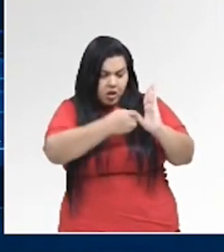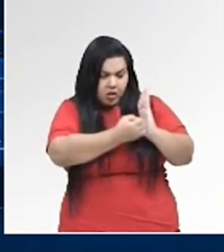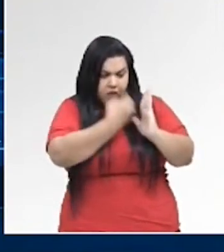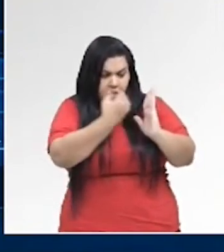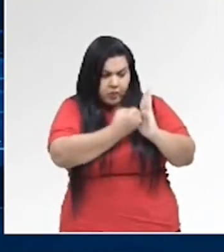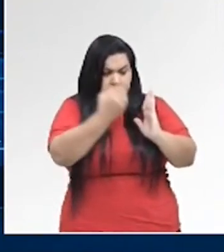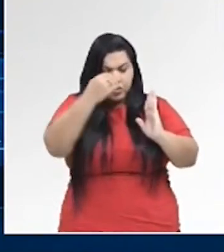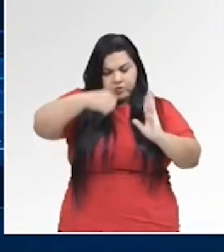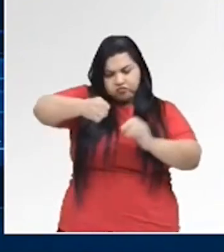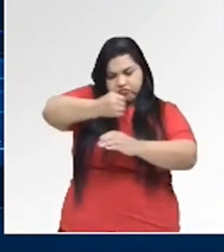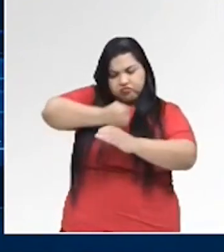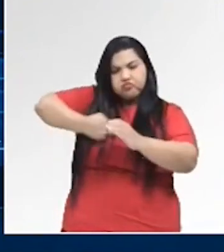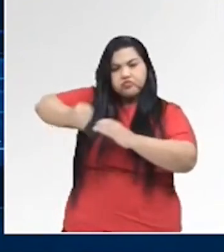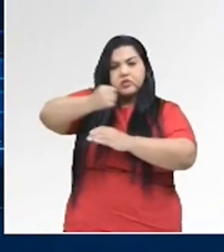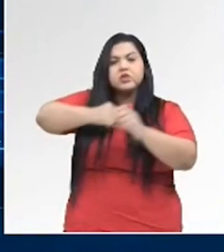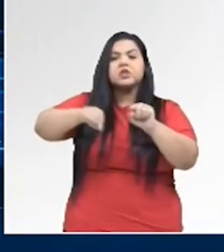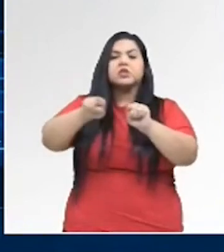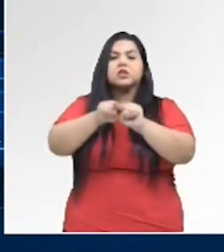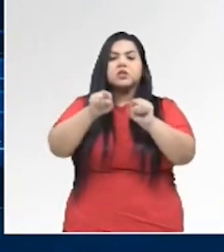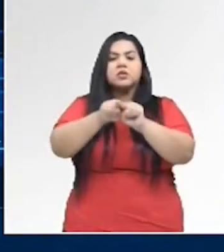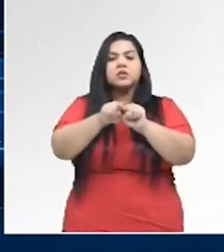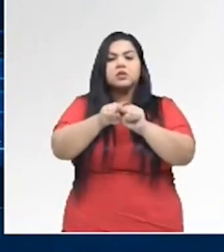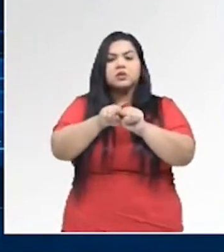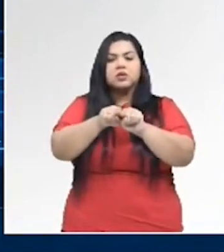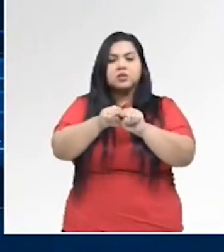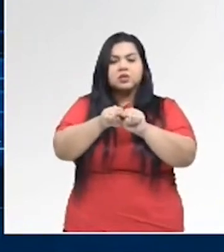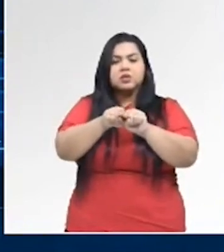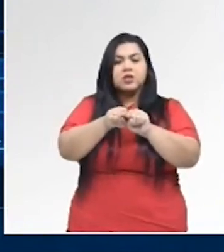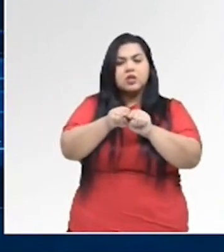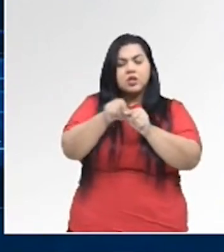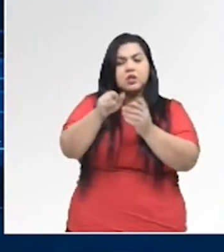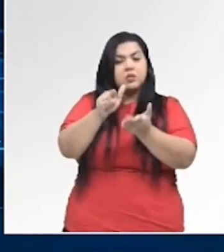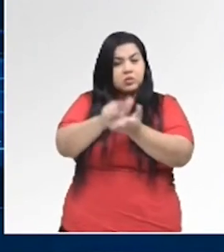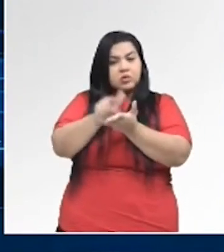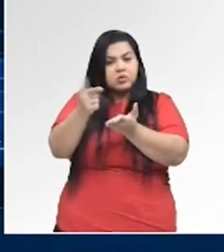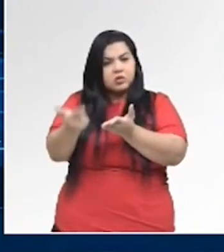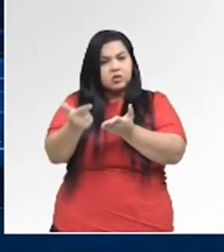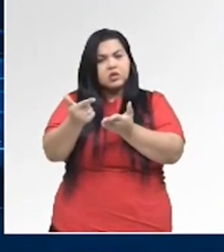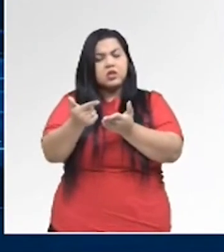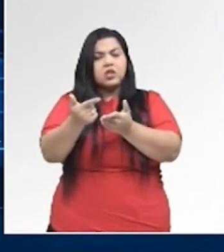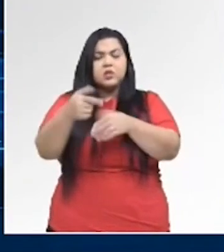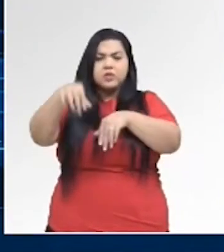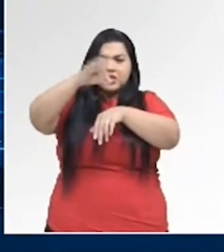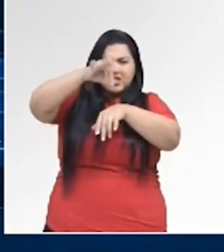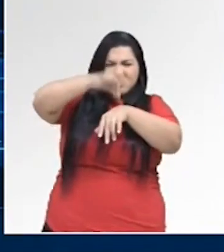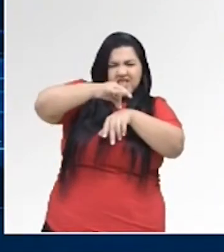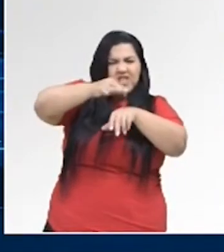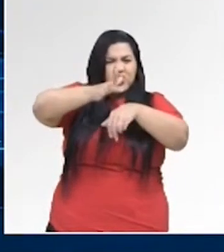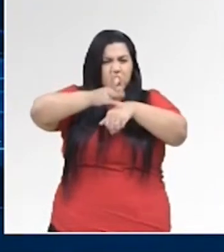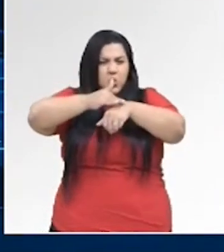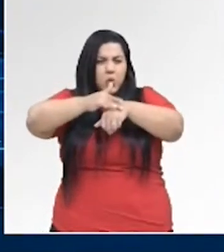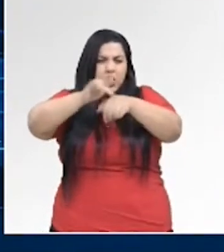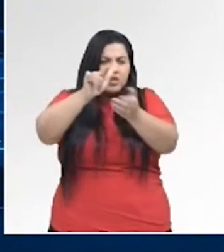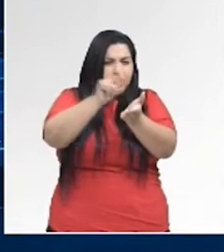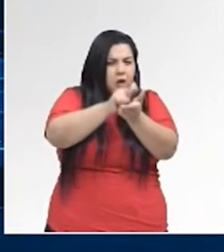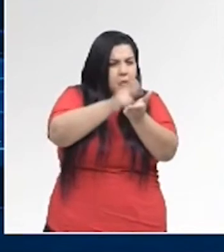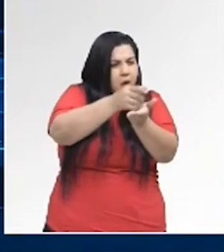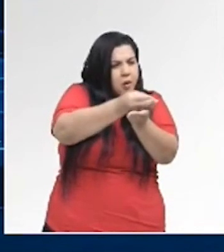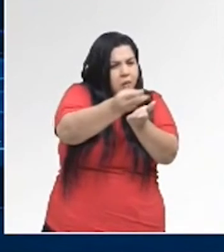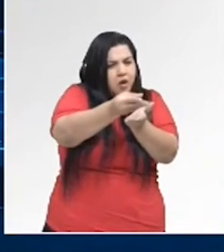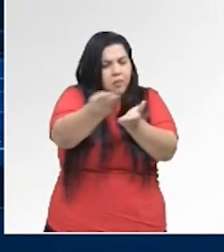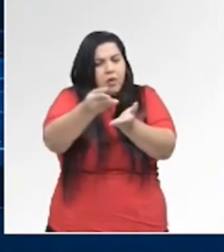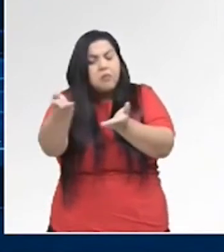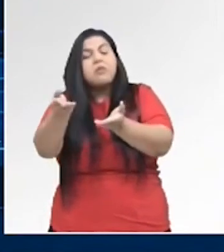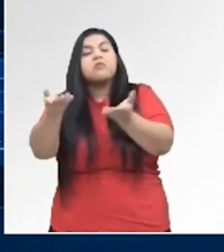manuais, aqueles folhetins, né, que passam aí sobre dengue, sobre a febre